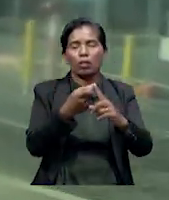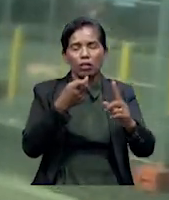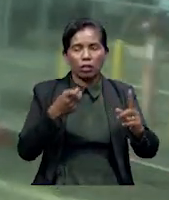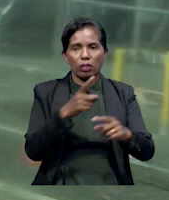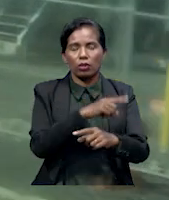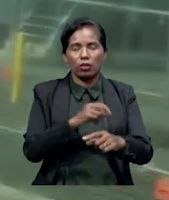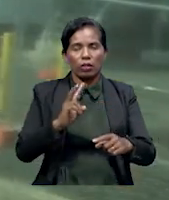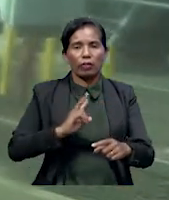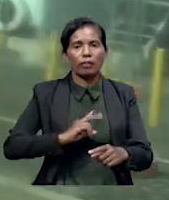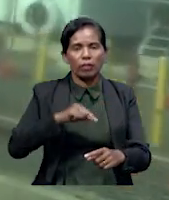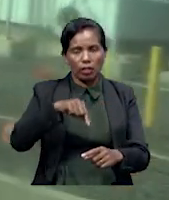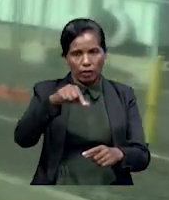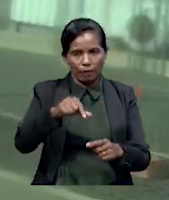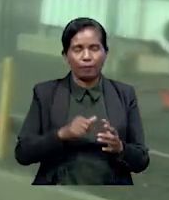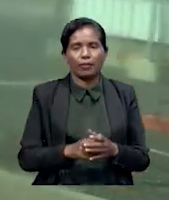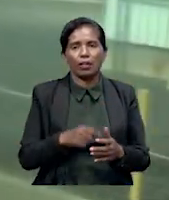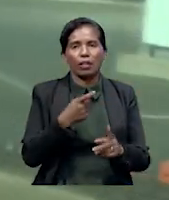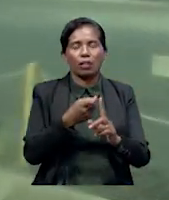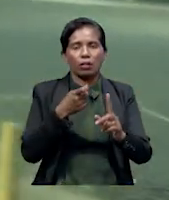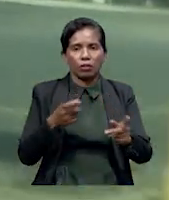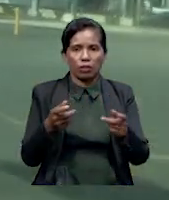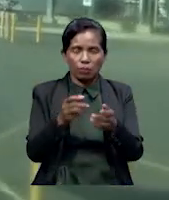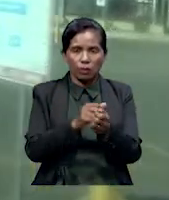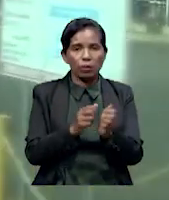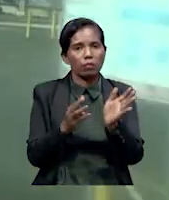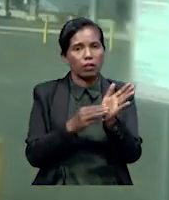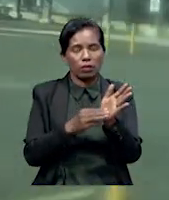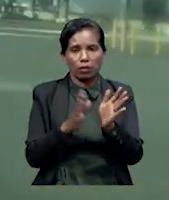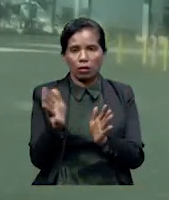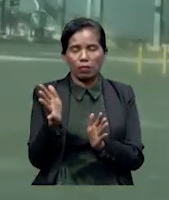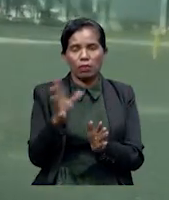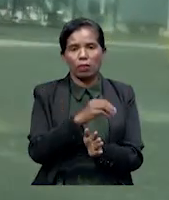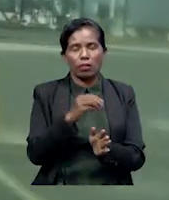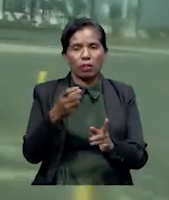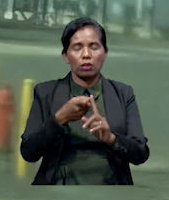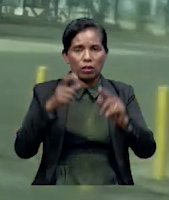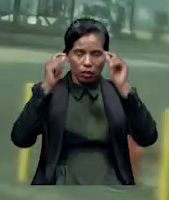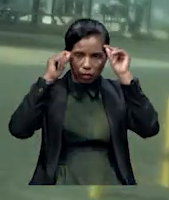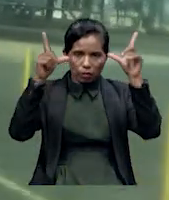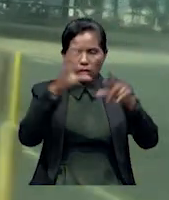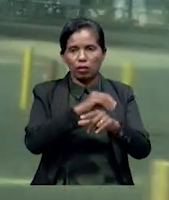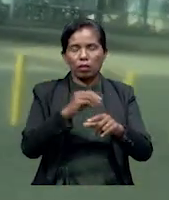Biasu Vikeke. Greater Sunrise localiza quilômetro atos ira Limanolo, russi costa sul Timor-Leste,